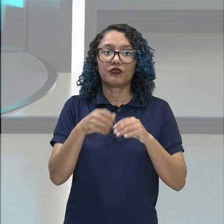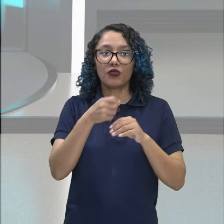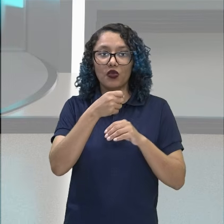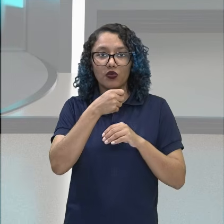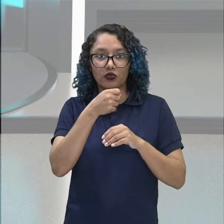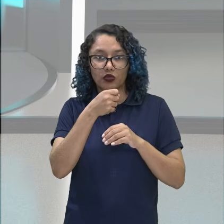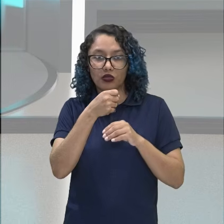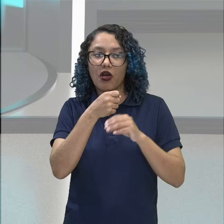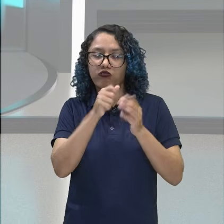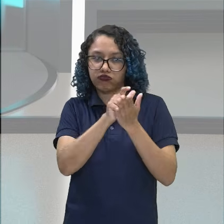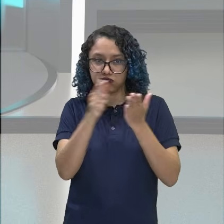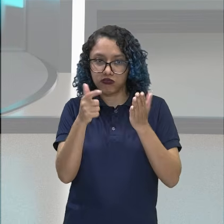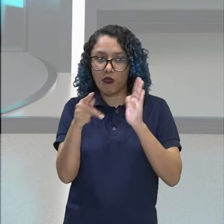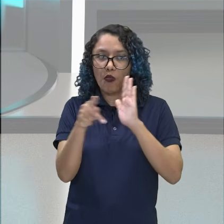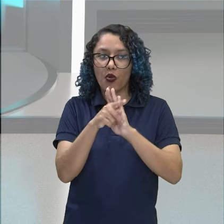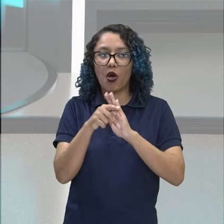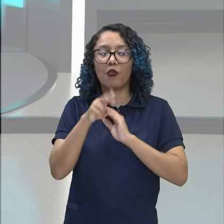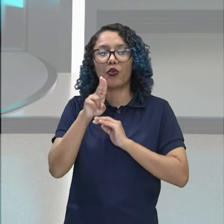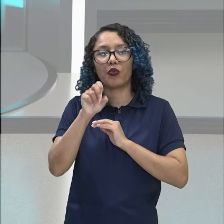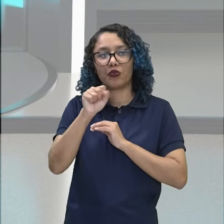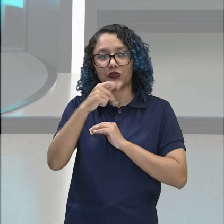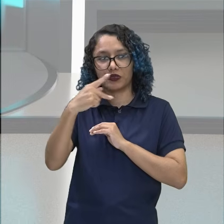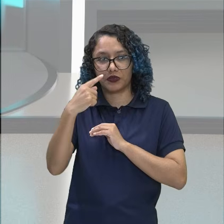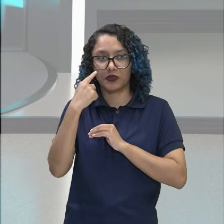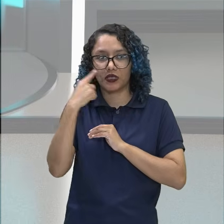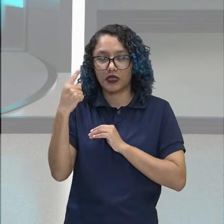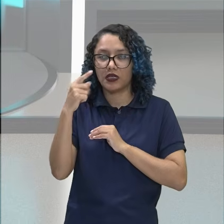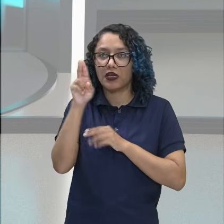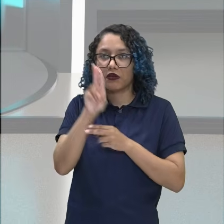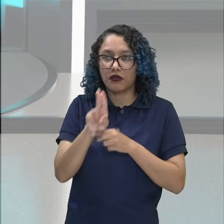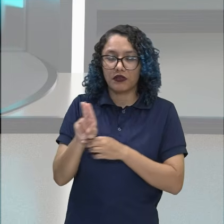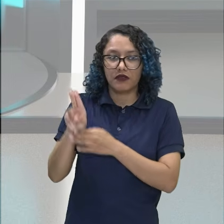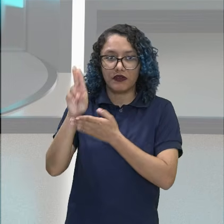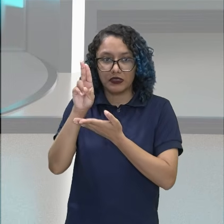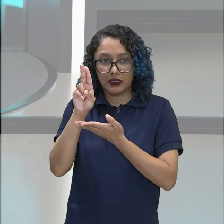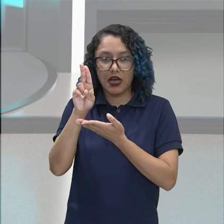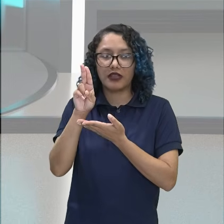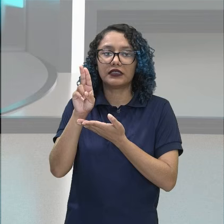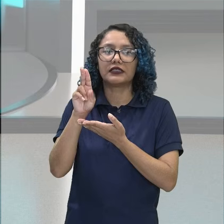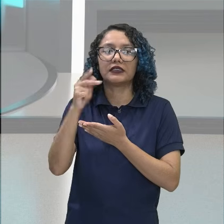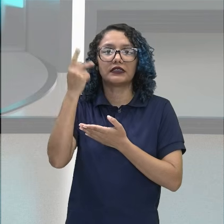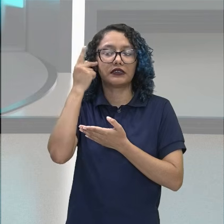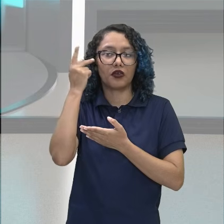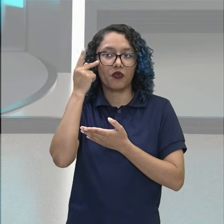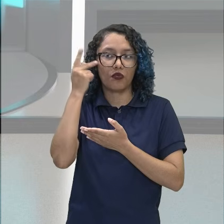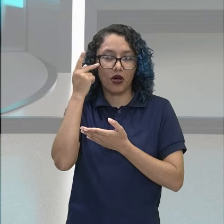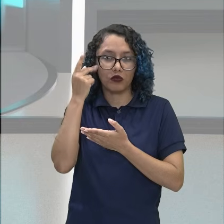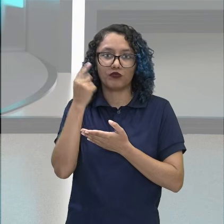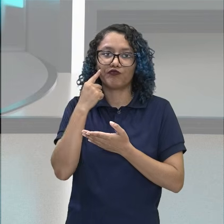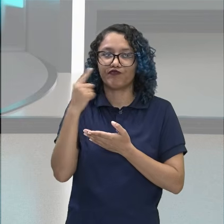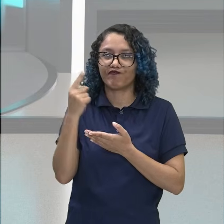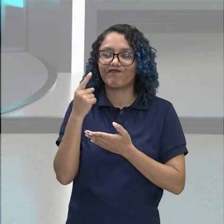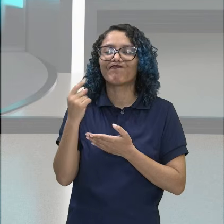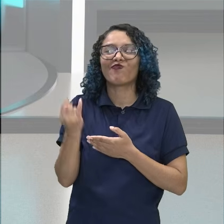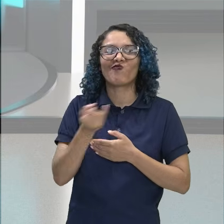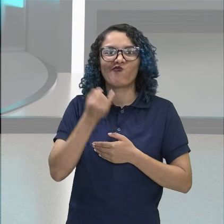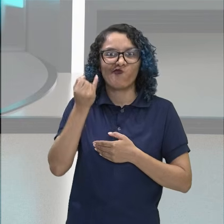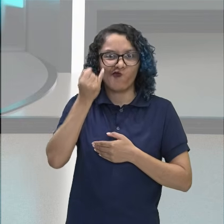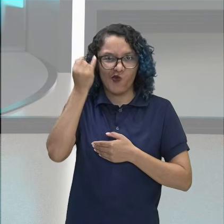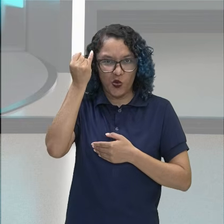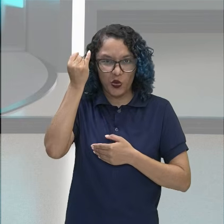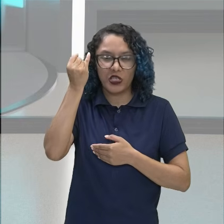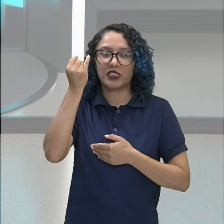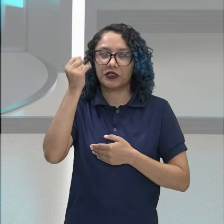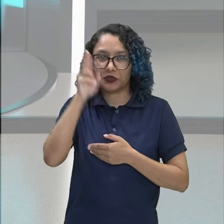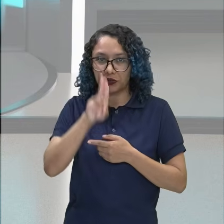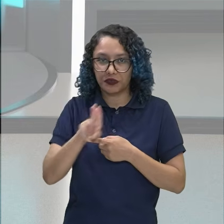USP. A USP é a Universidade de São Paulo, uma das universidades mais importantes do nosso país